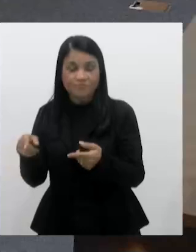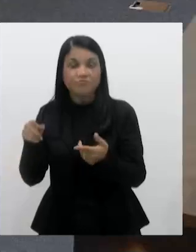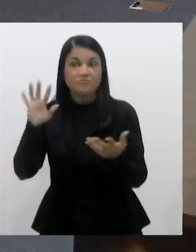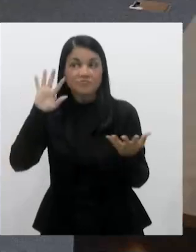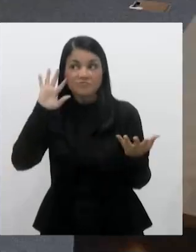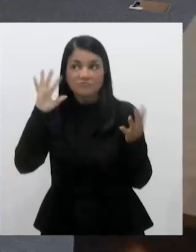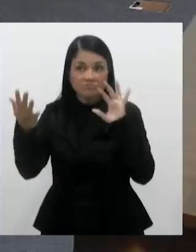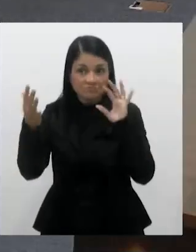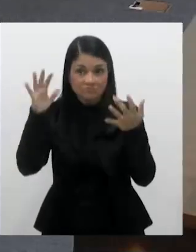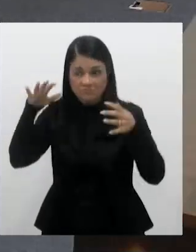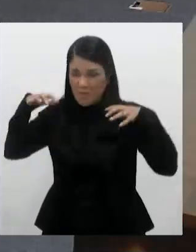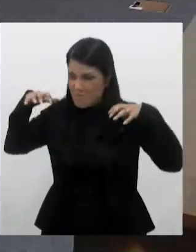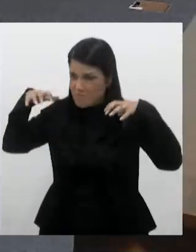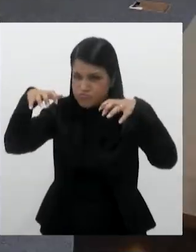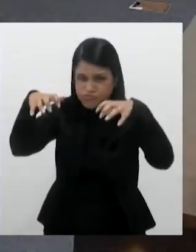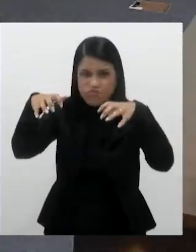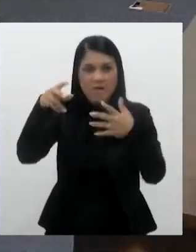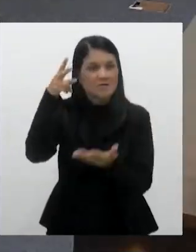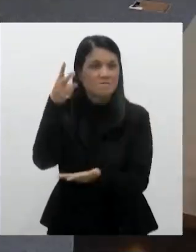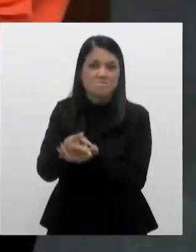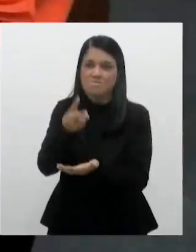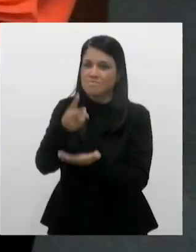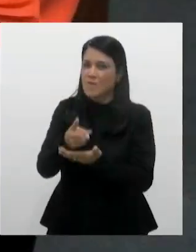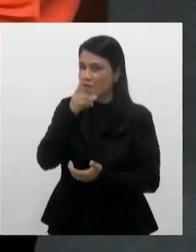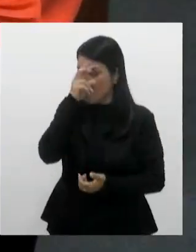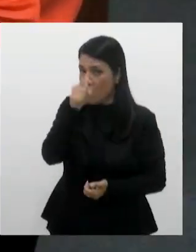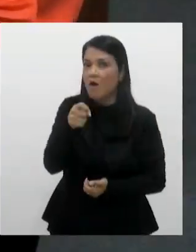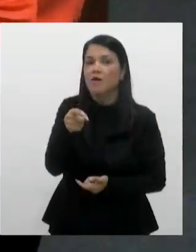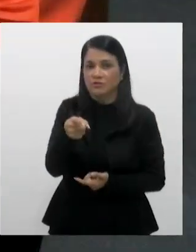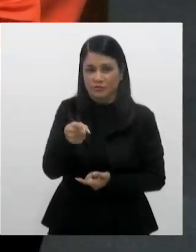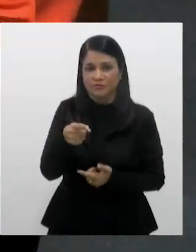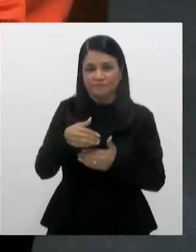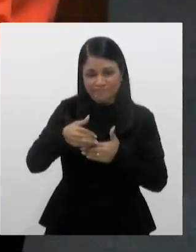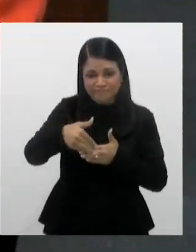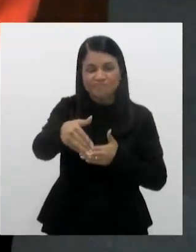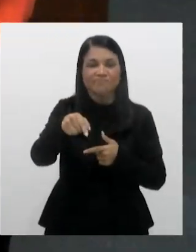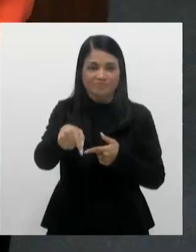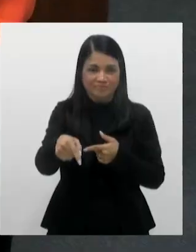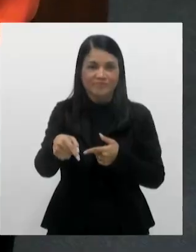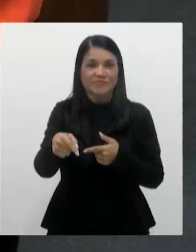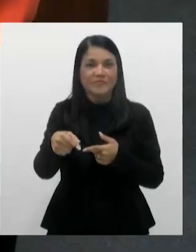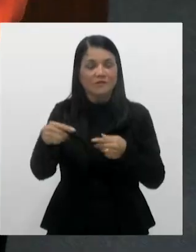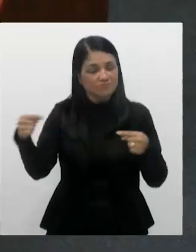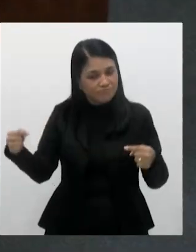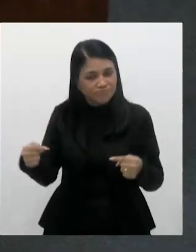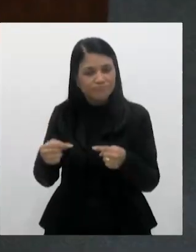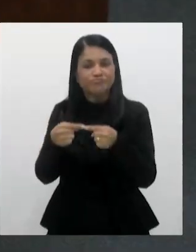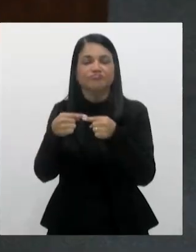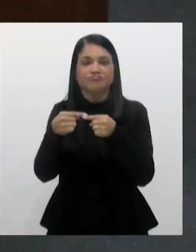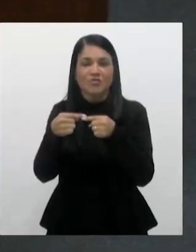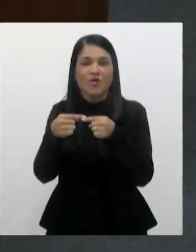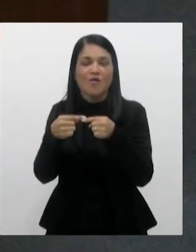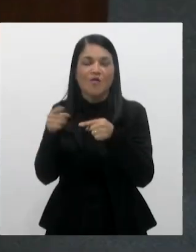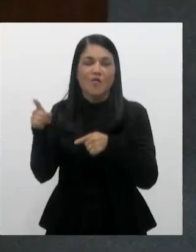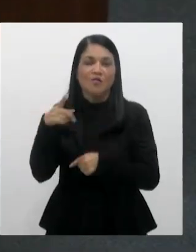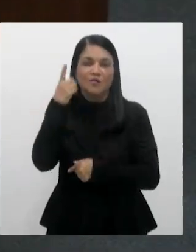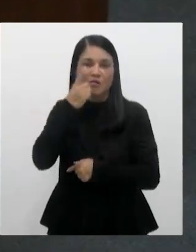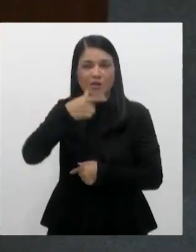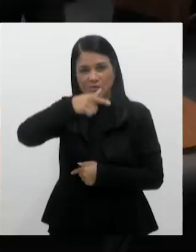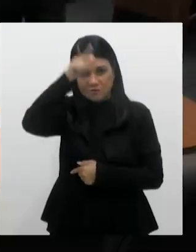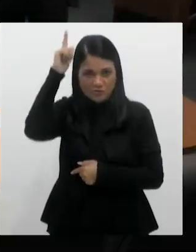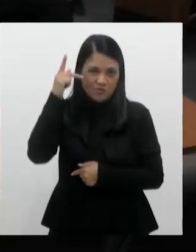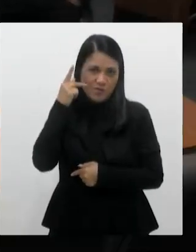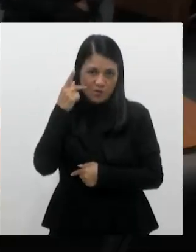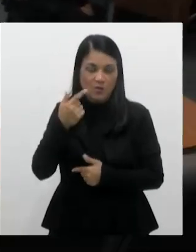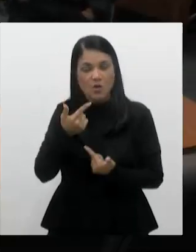vez mais intensas e mais frequentes. Então, para corroborar o que foi dito pelo deputado Luiz Paulo e outros deputados.